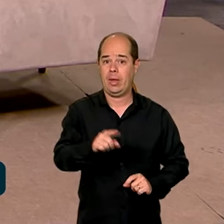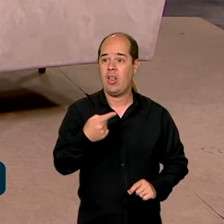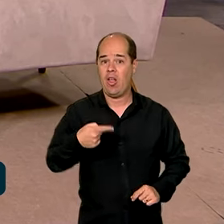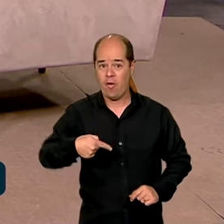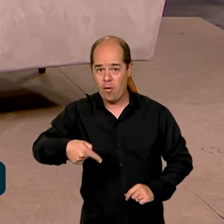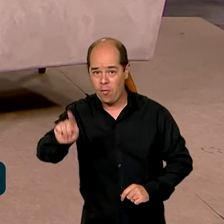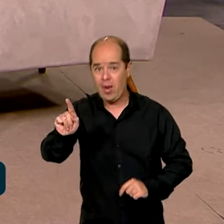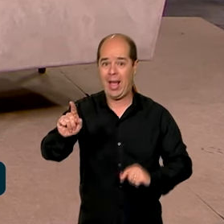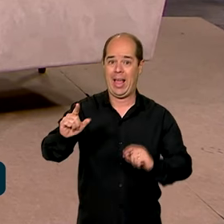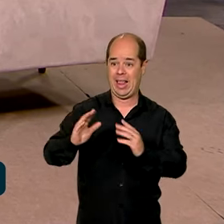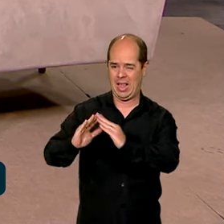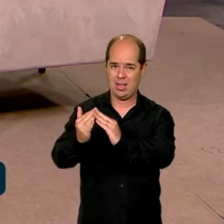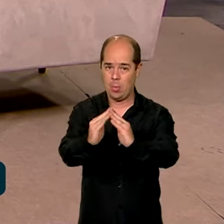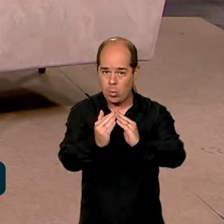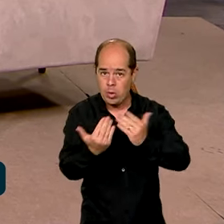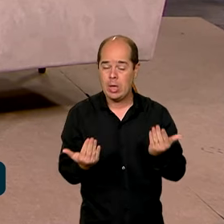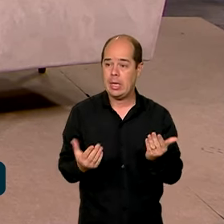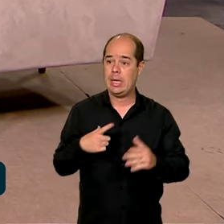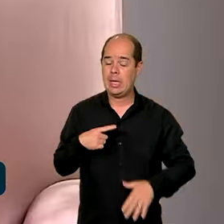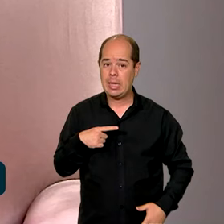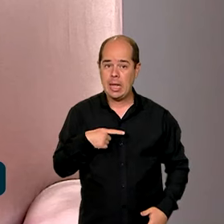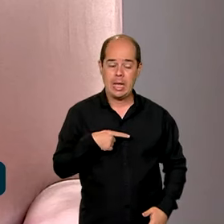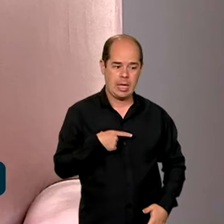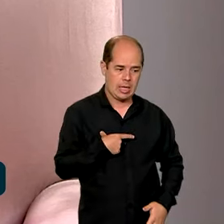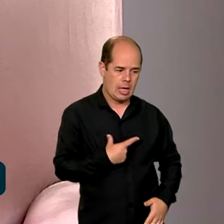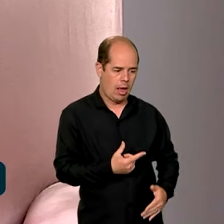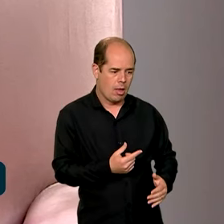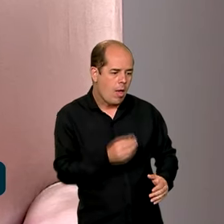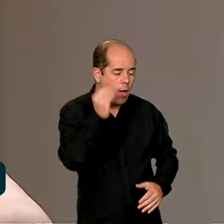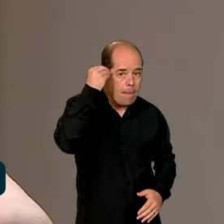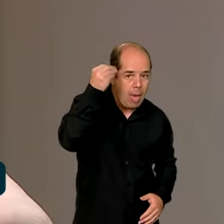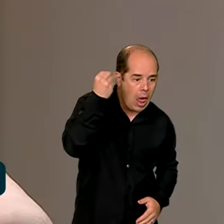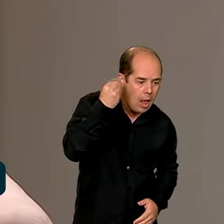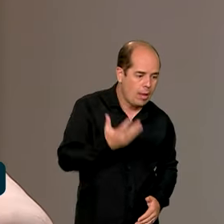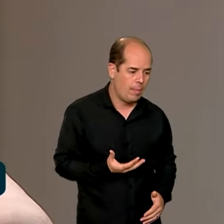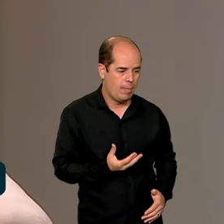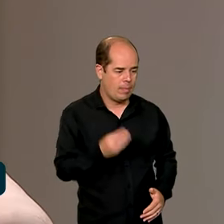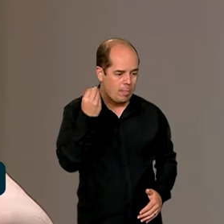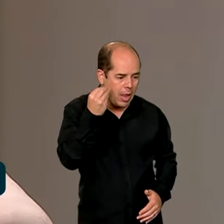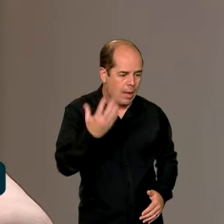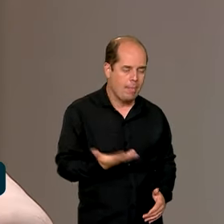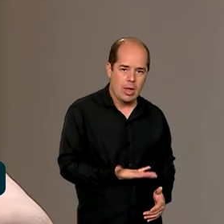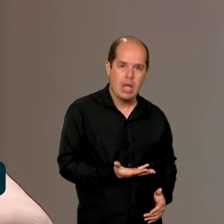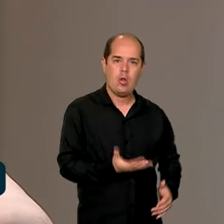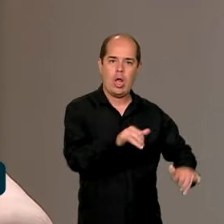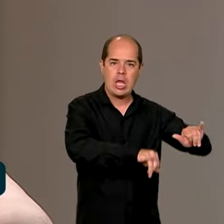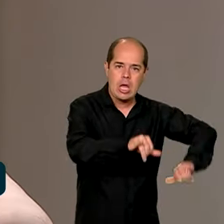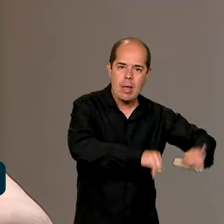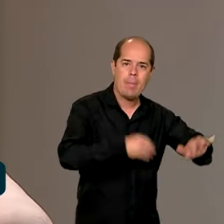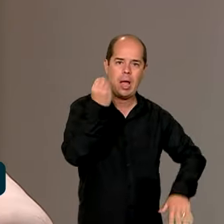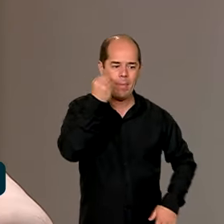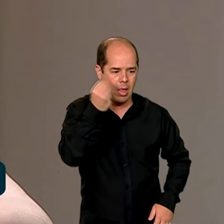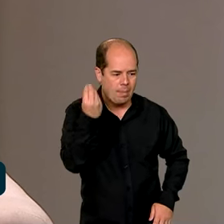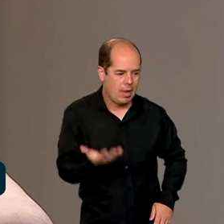física, experimentos de química para as pessoas fazerem. Porque é importantíssimo entender que para aprender